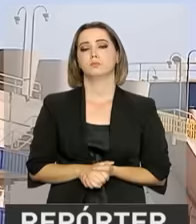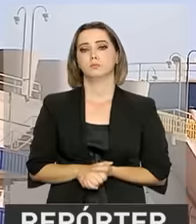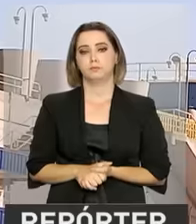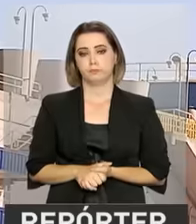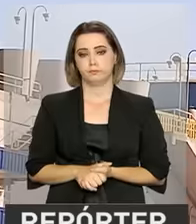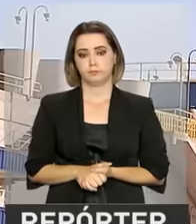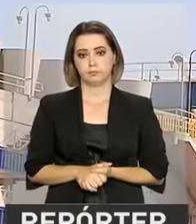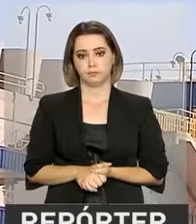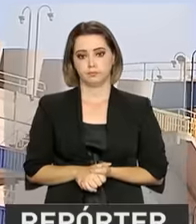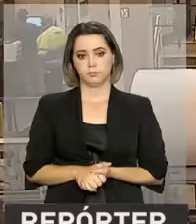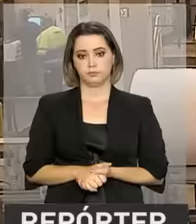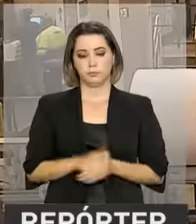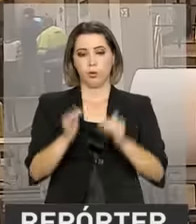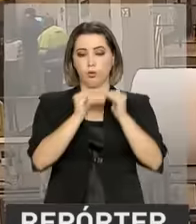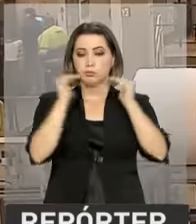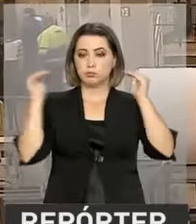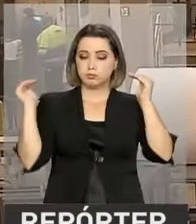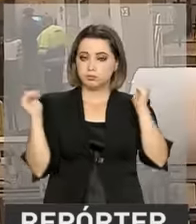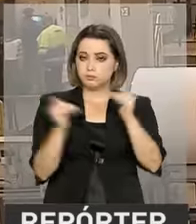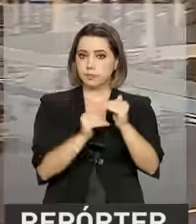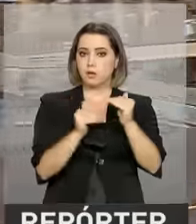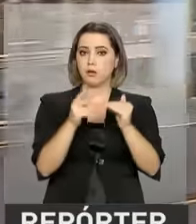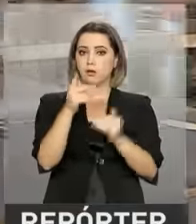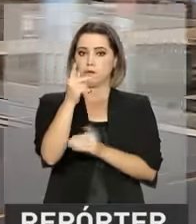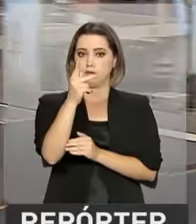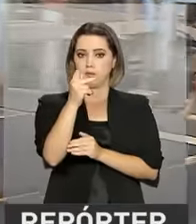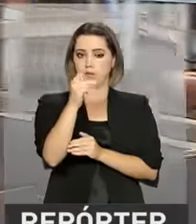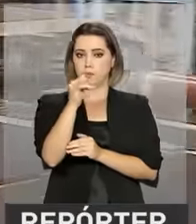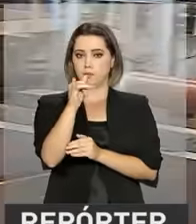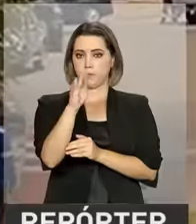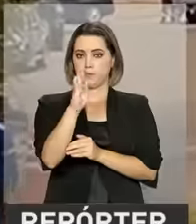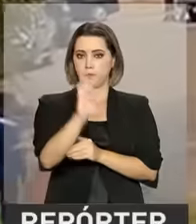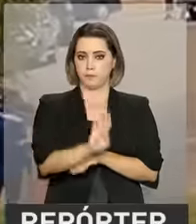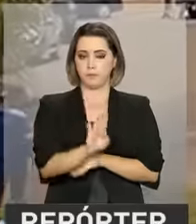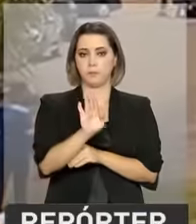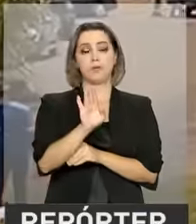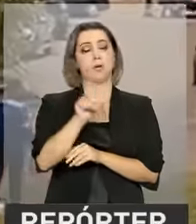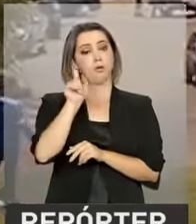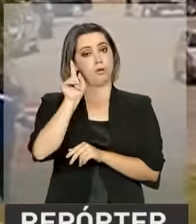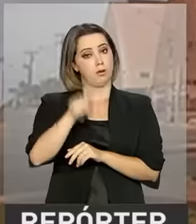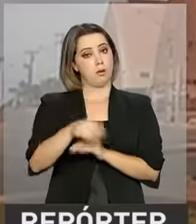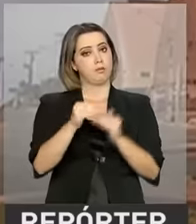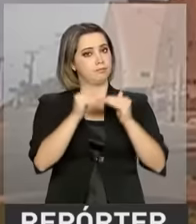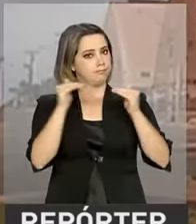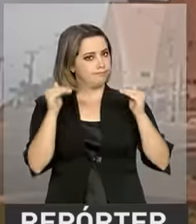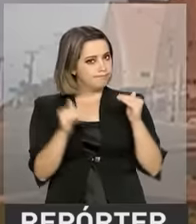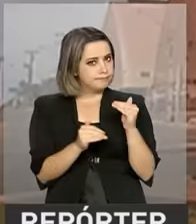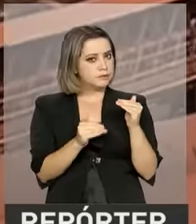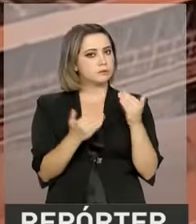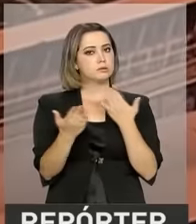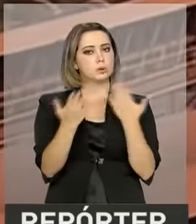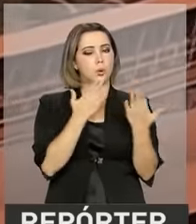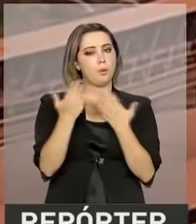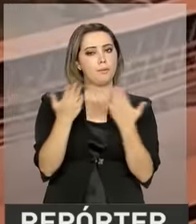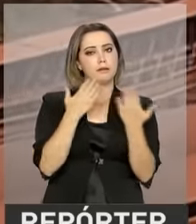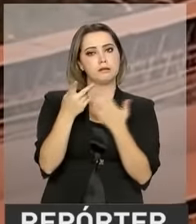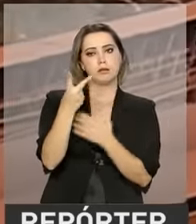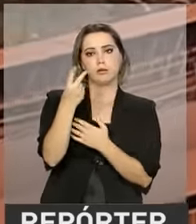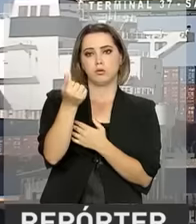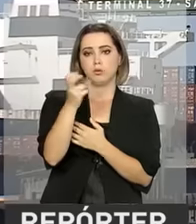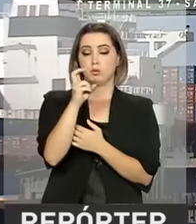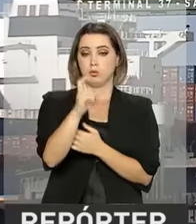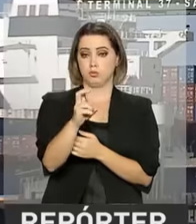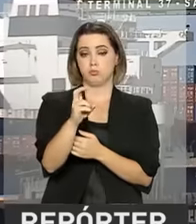IBGE a queda no produto interno bruto registrada no ano passado foi menor que a retração de 2015 ano em que a